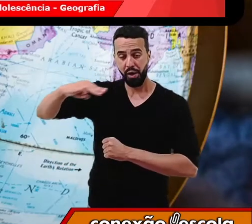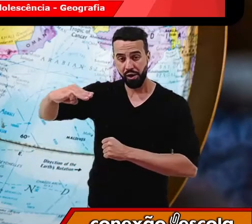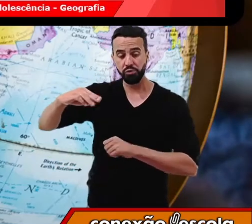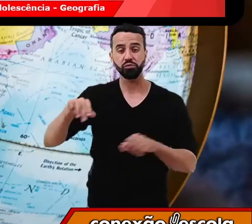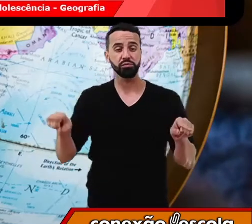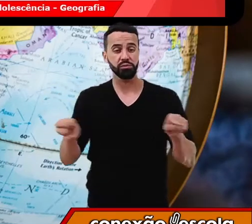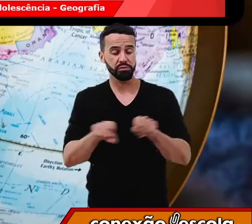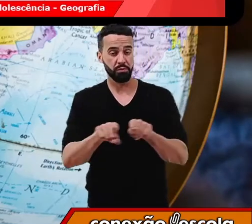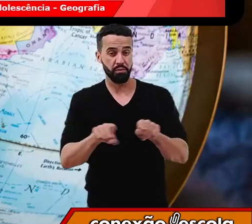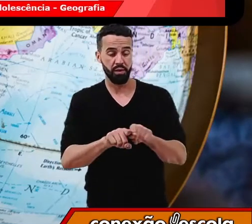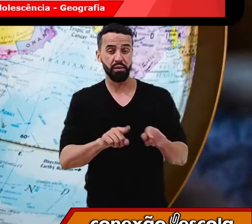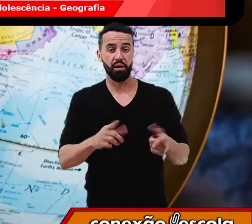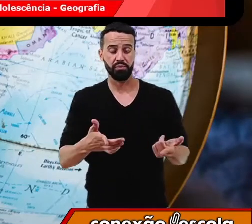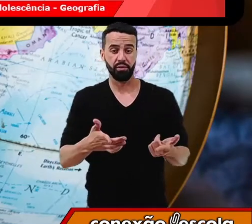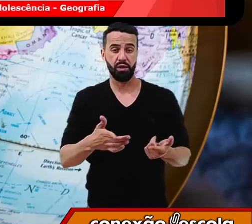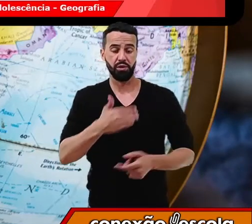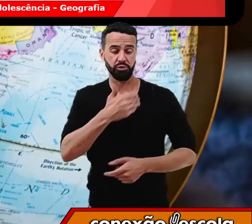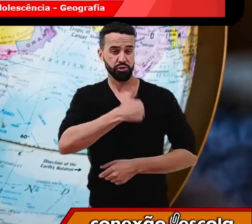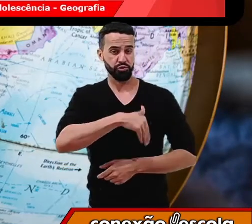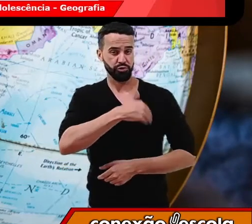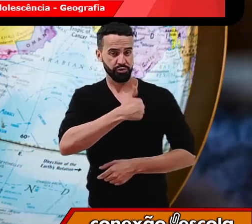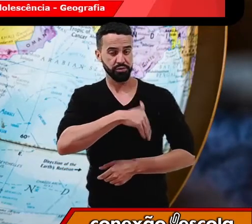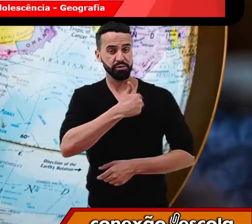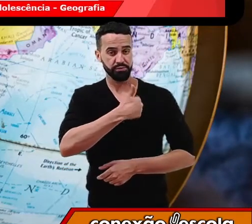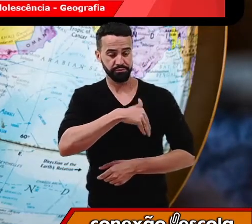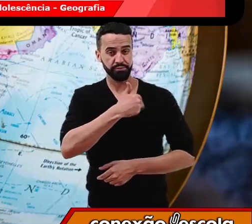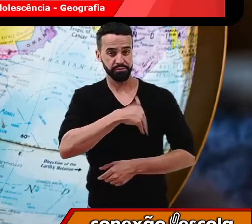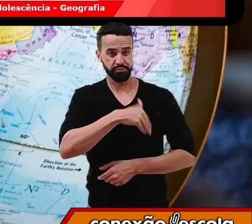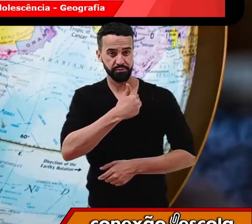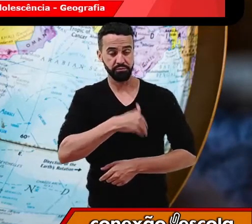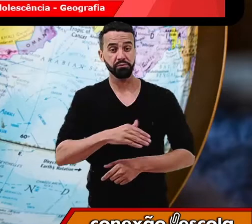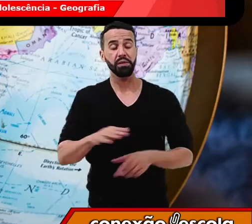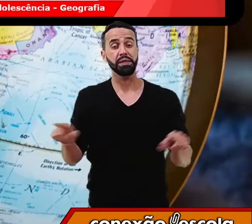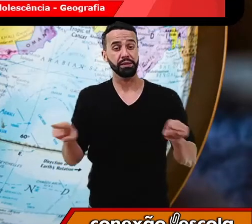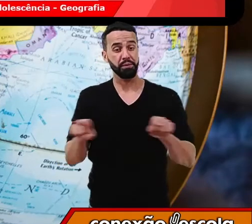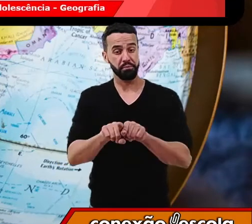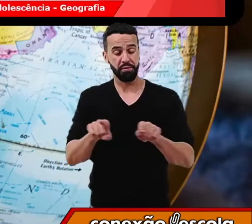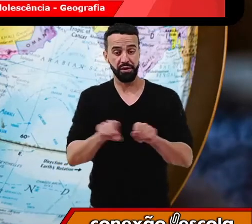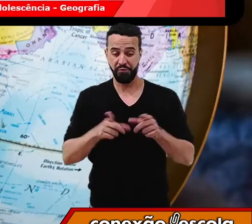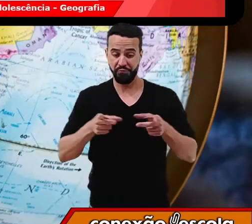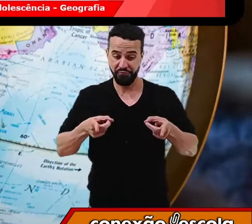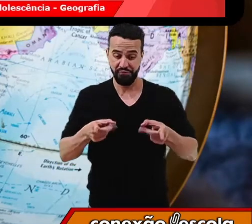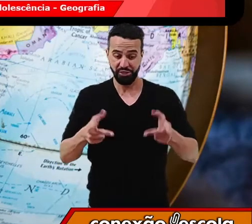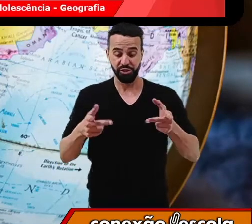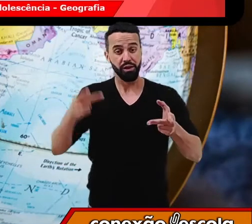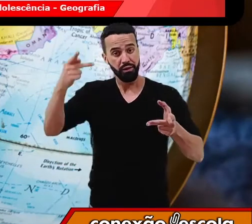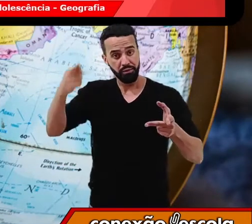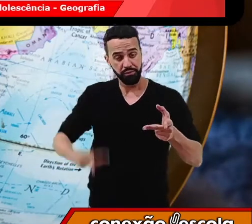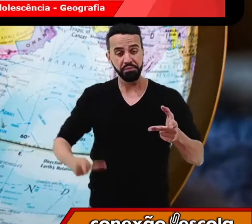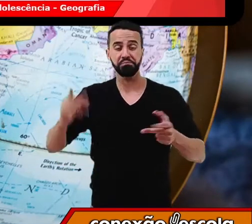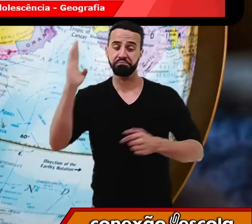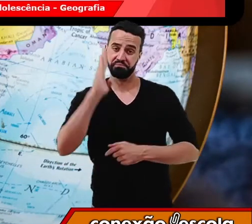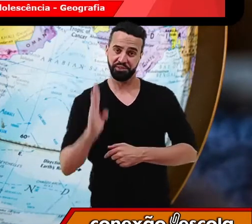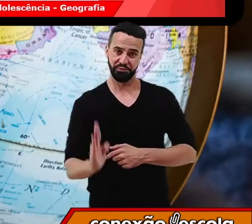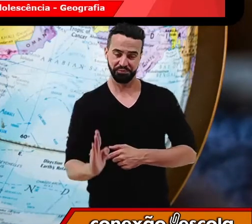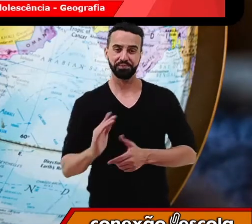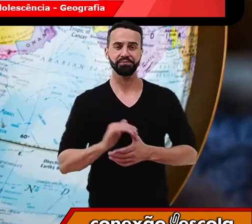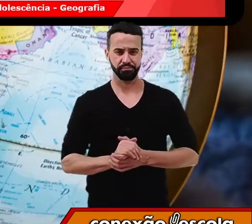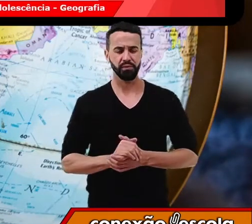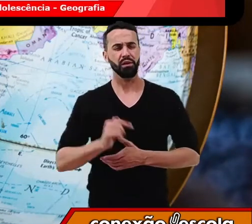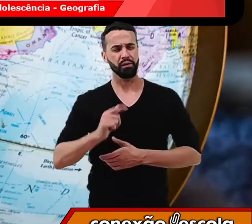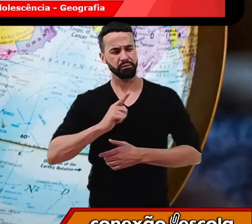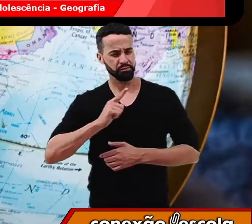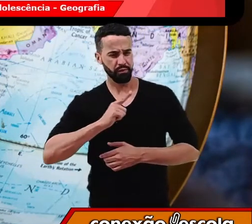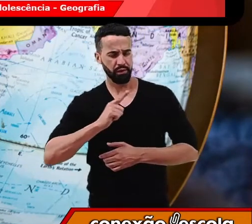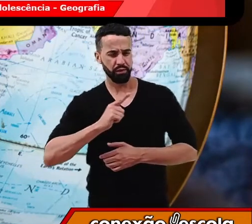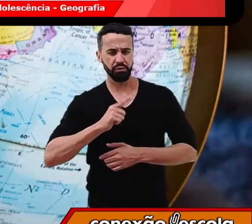na Argentina e, por sua vez, vendidos ao mercado brasileiro. Poderiam até utilizar minerais que